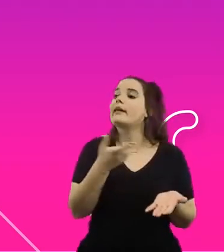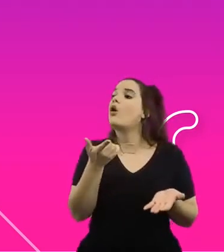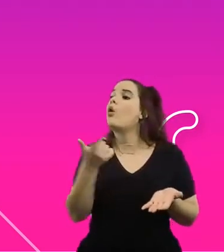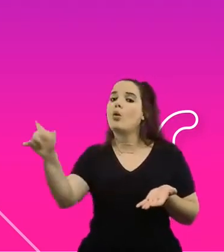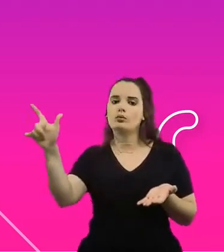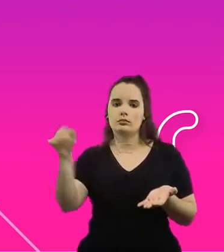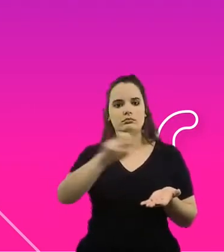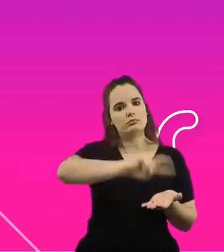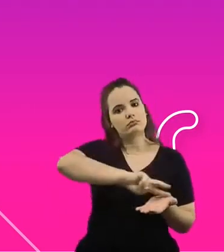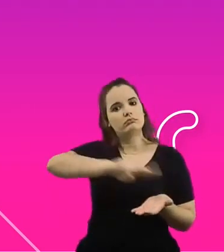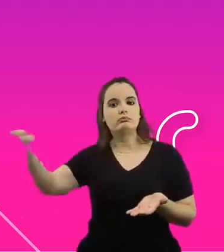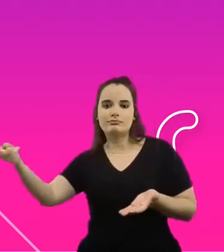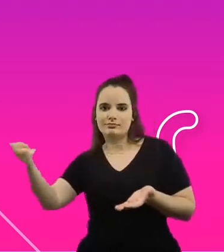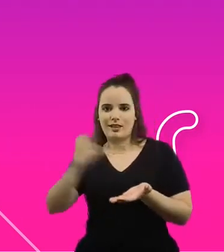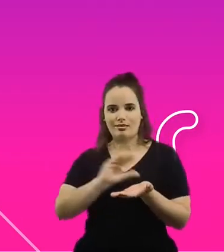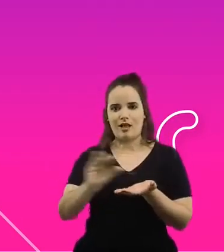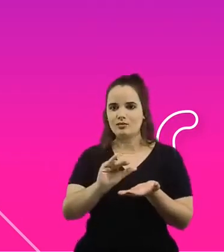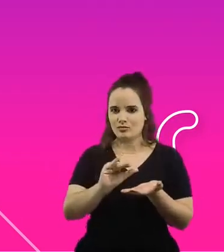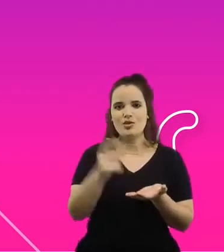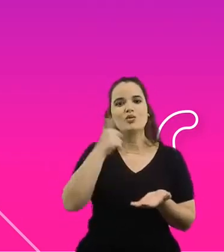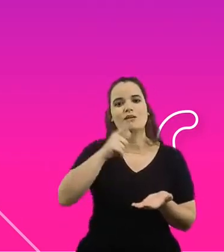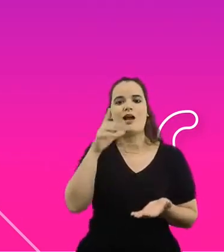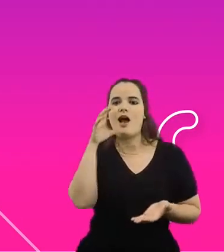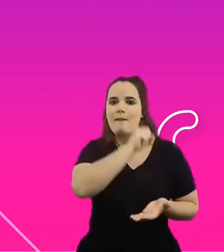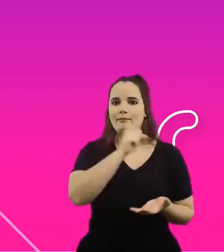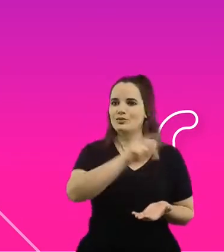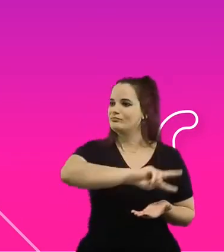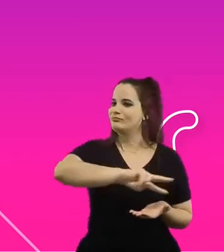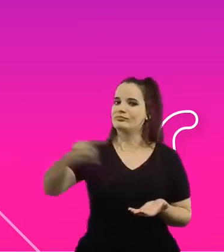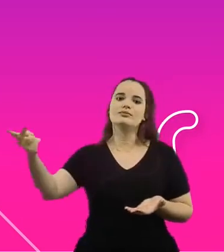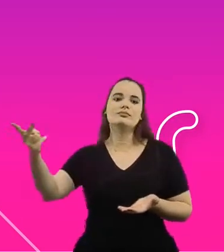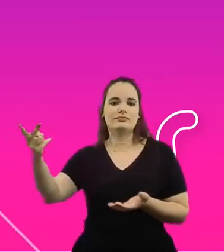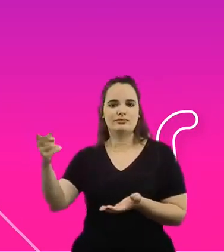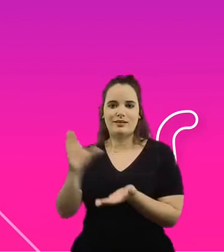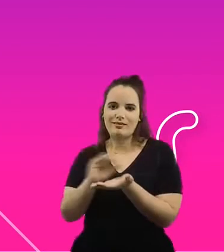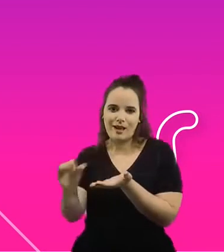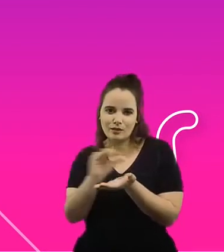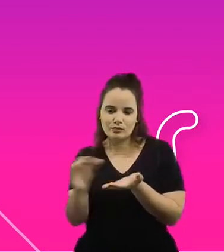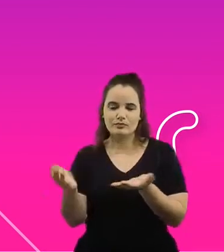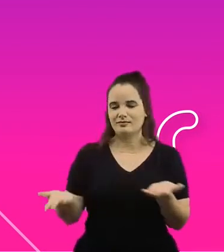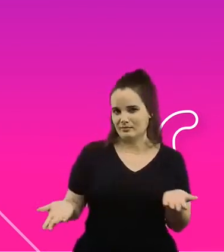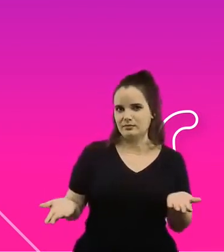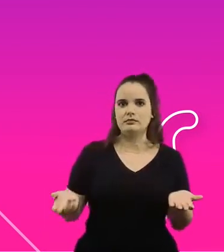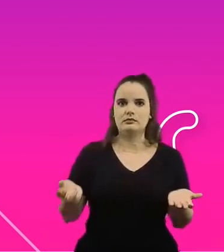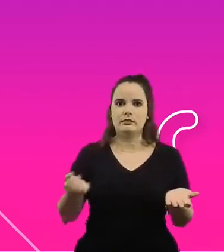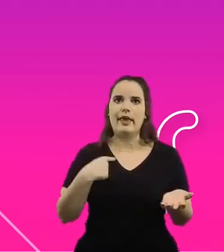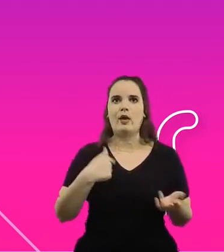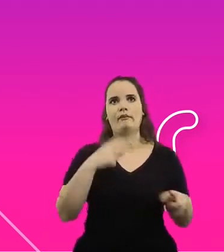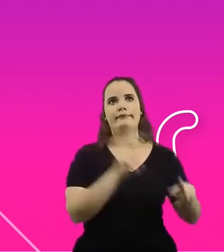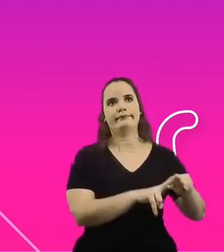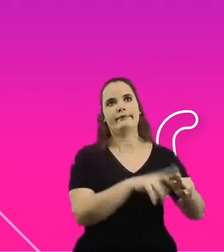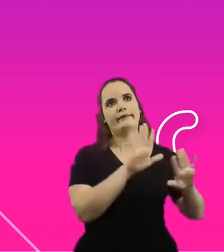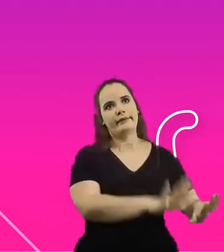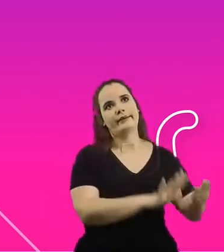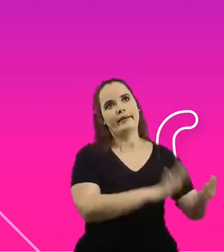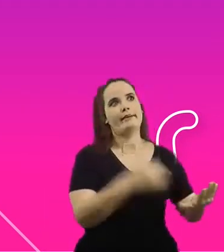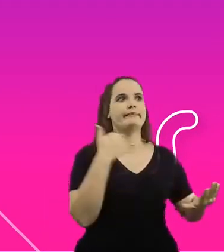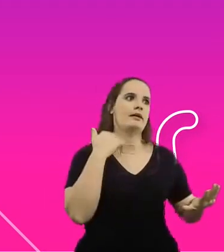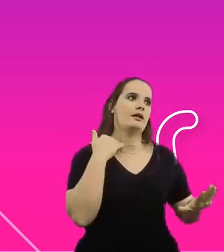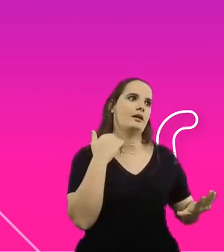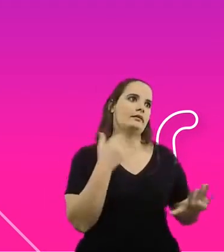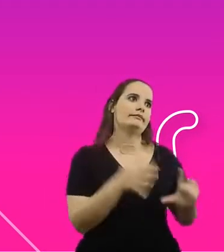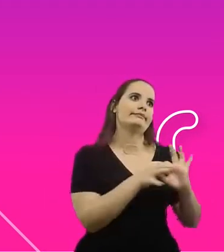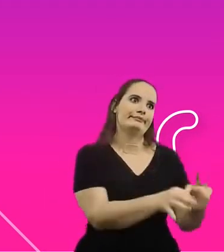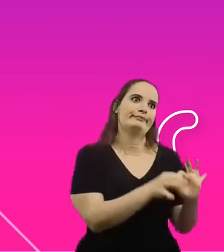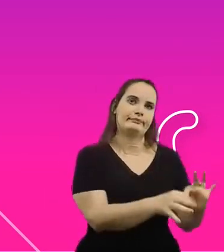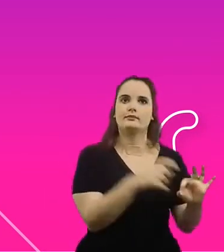trazer muita vantagem para os consumidores não vão ficar mais tão presos a determinadas instituições financeiras,